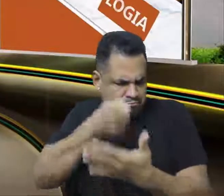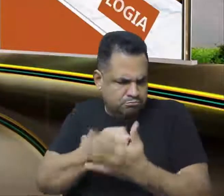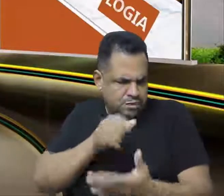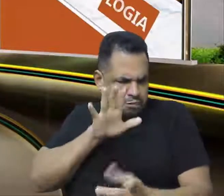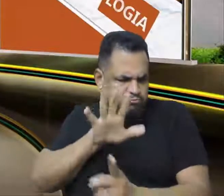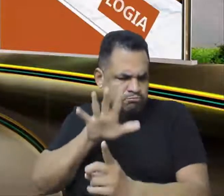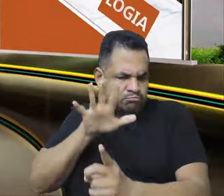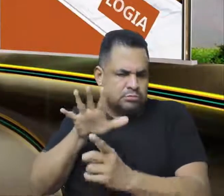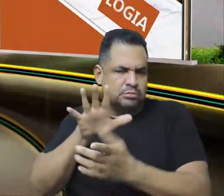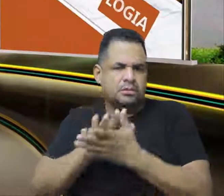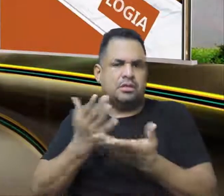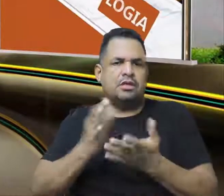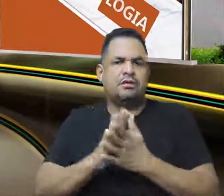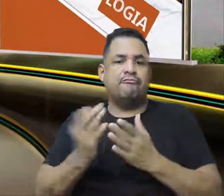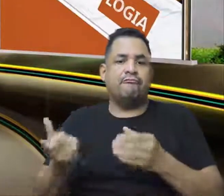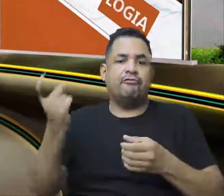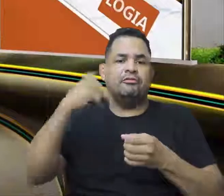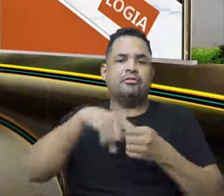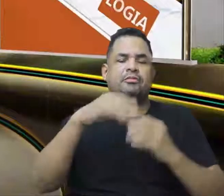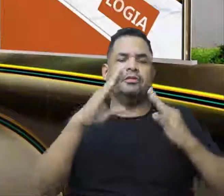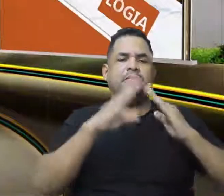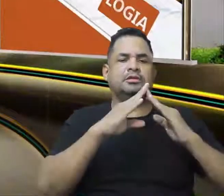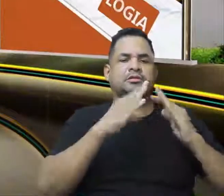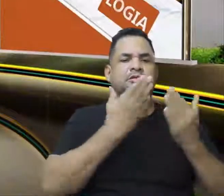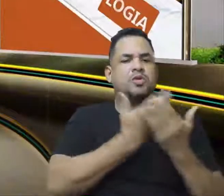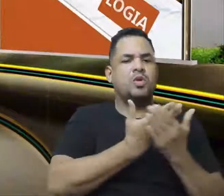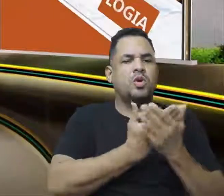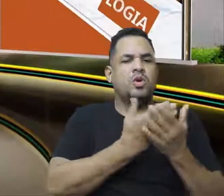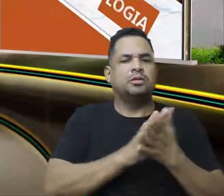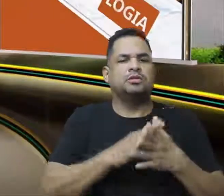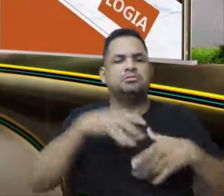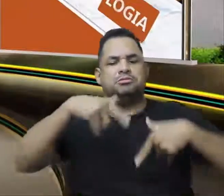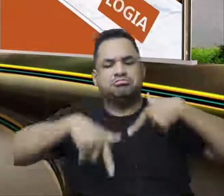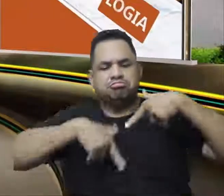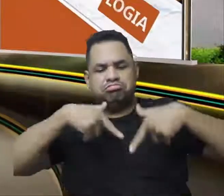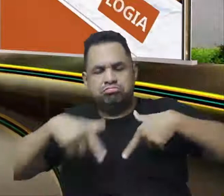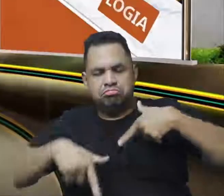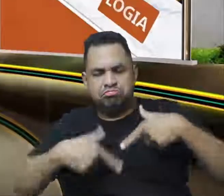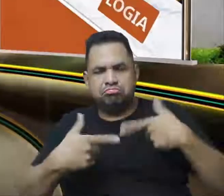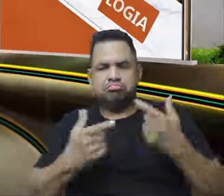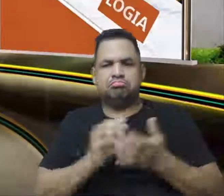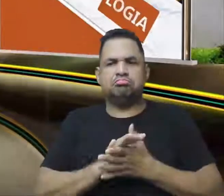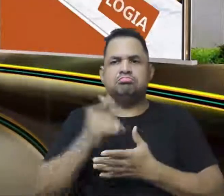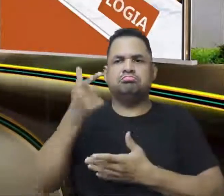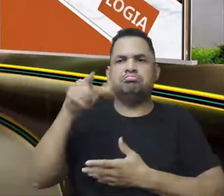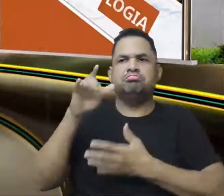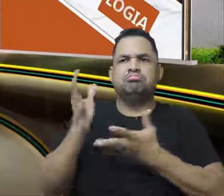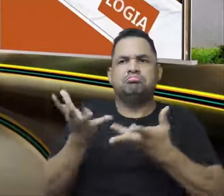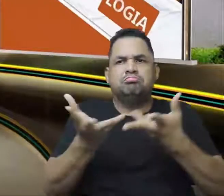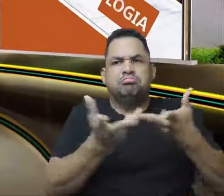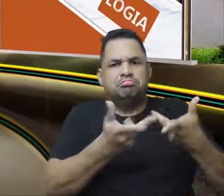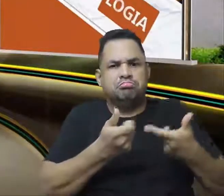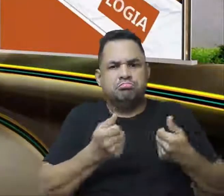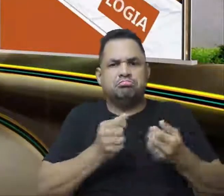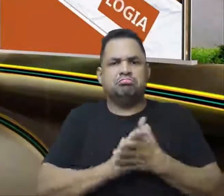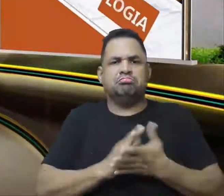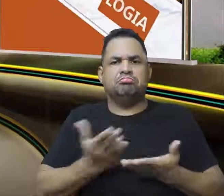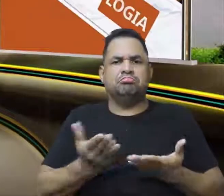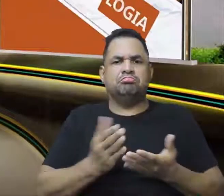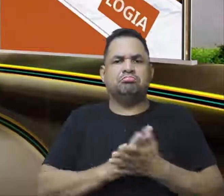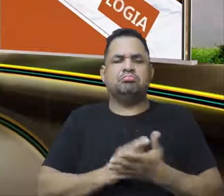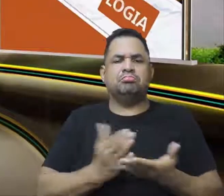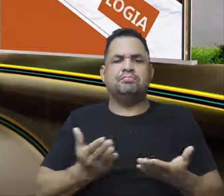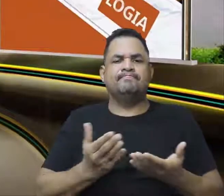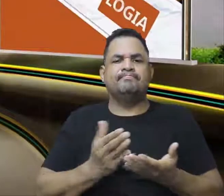seja para um emprego para um trabalho que exija outras habilidades outras